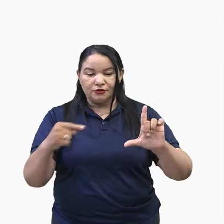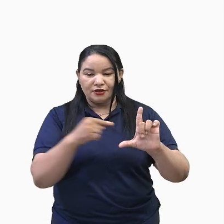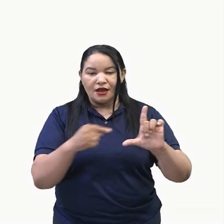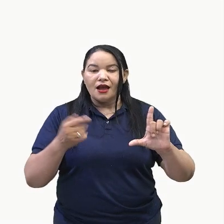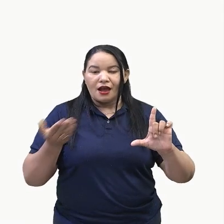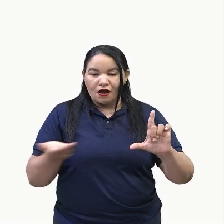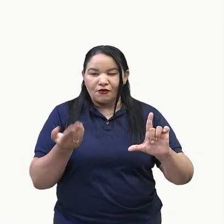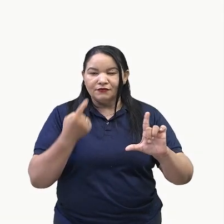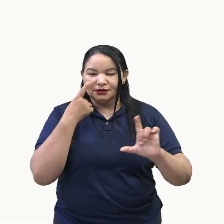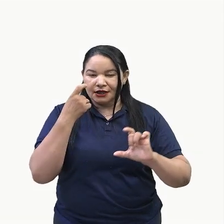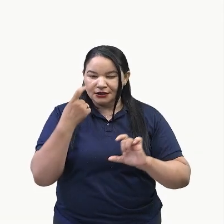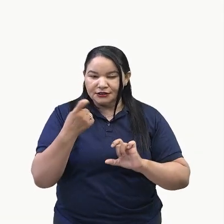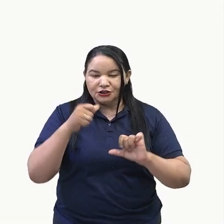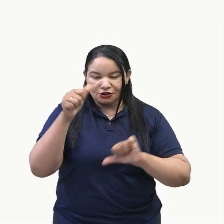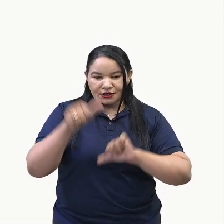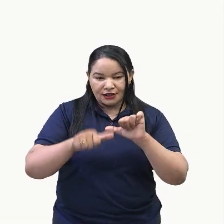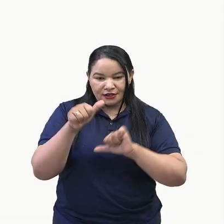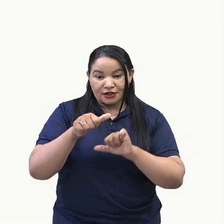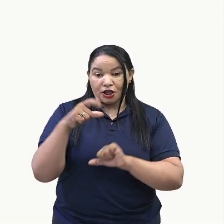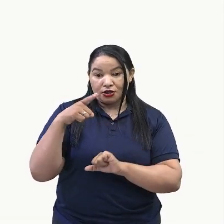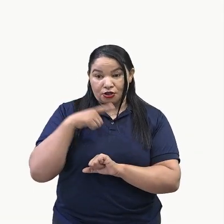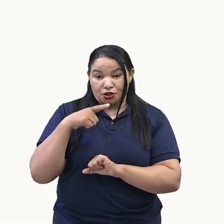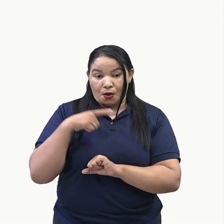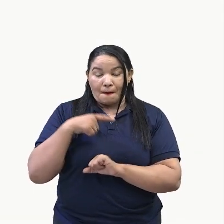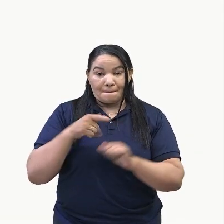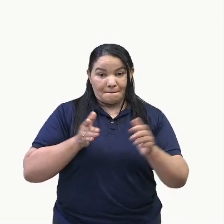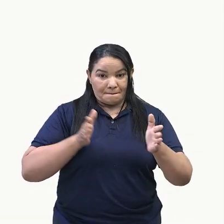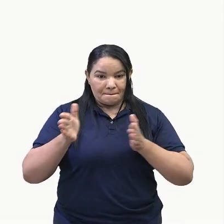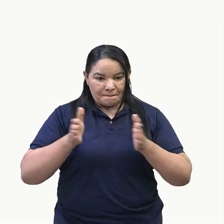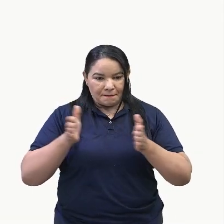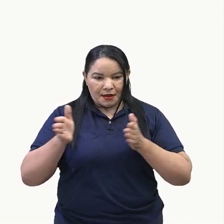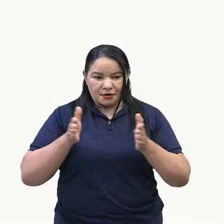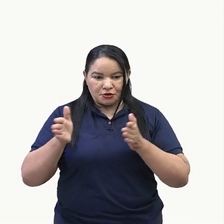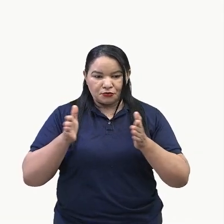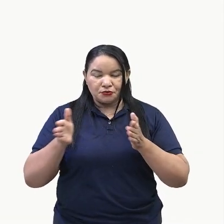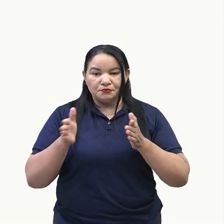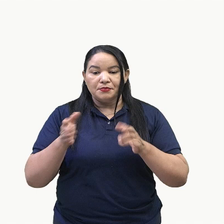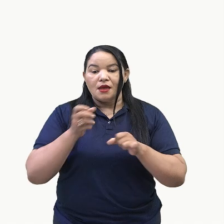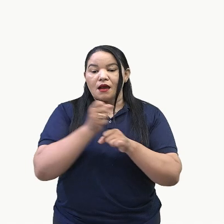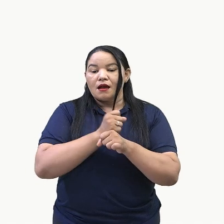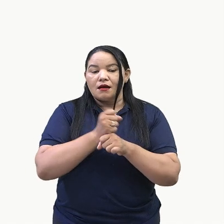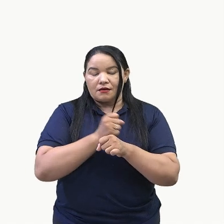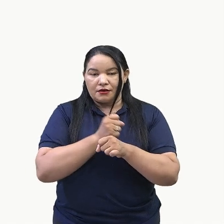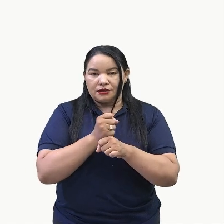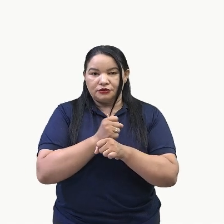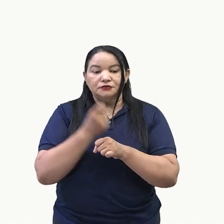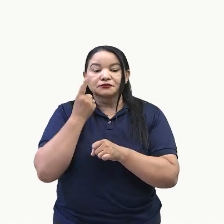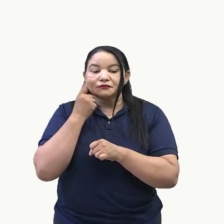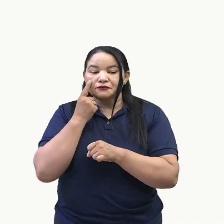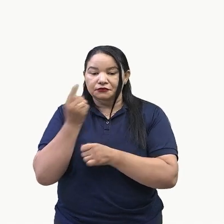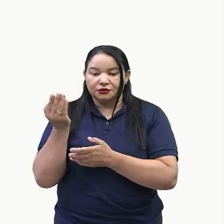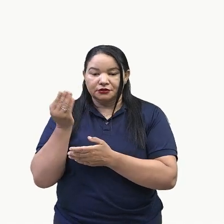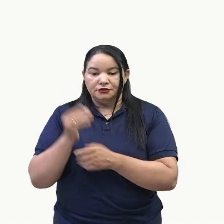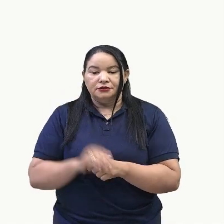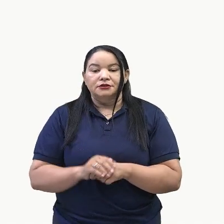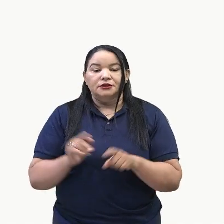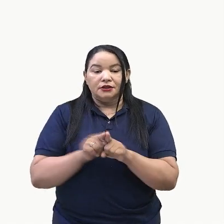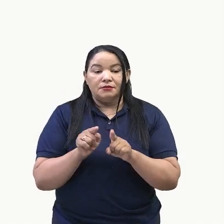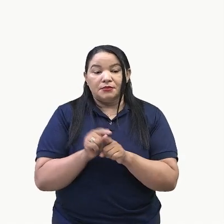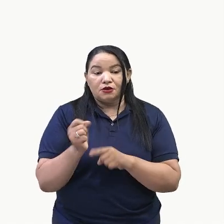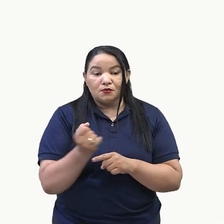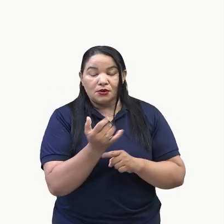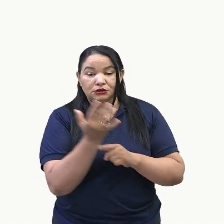a gente analisar. A gente tem normalmente um período, né? E aqui nós temos o número de professores